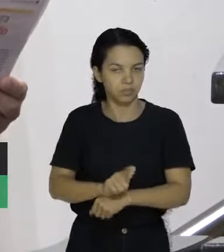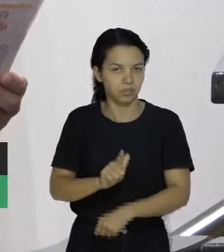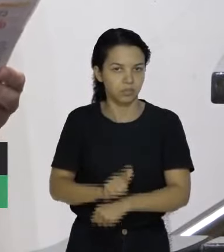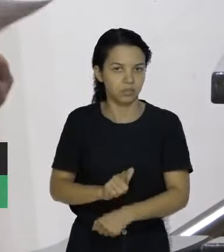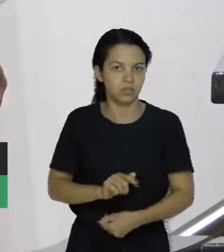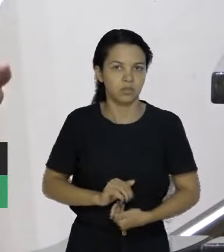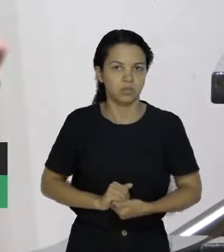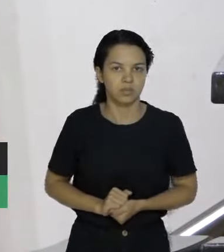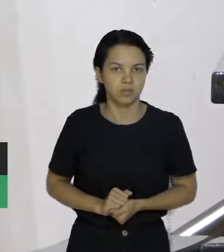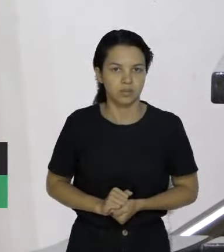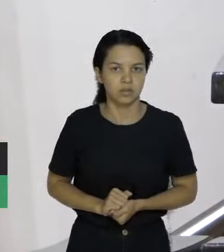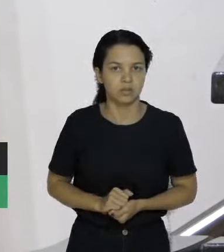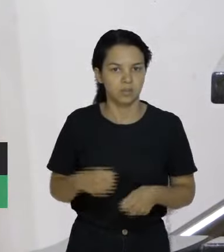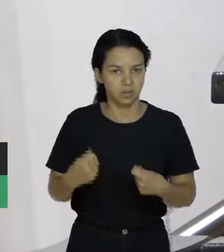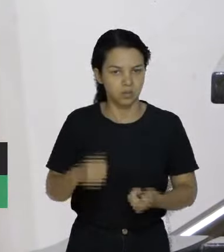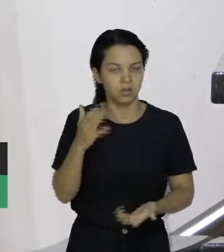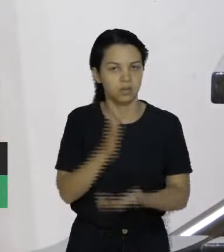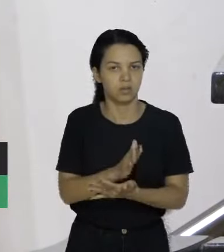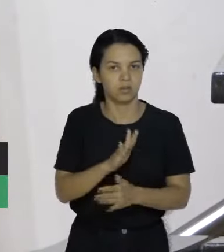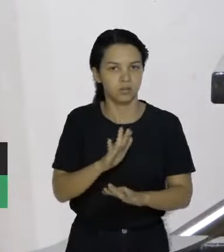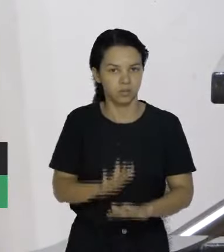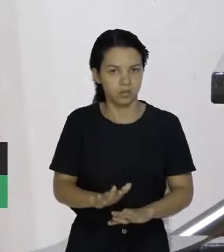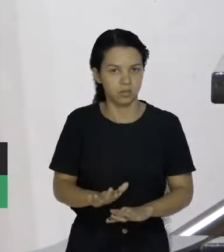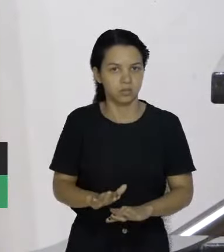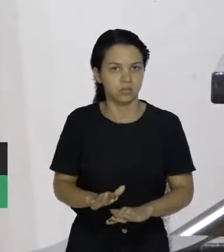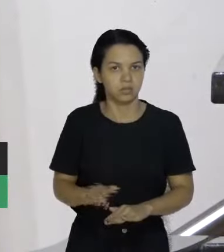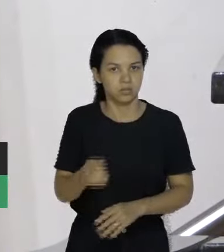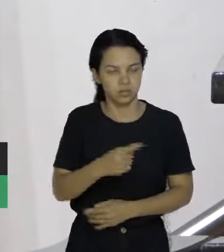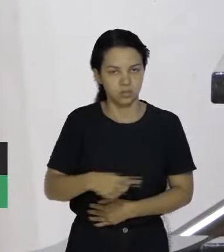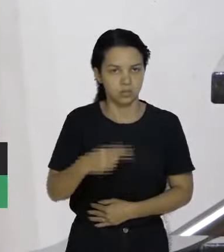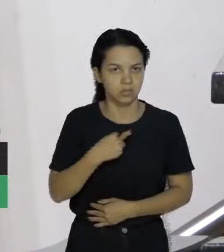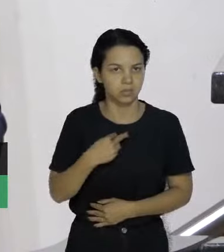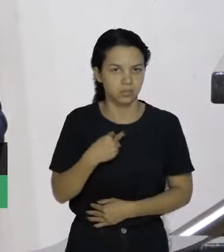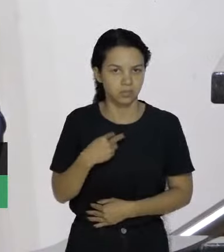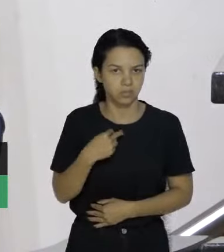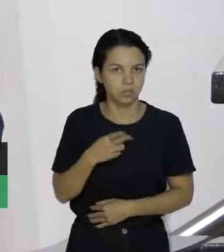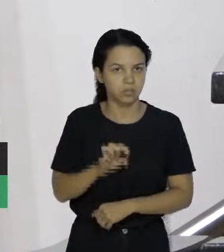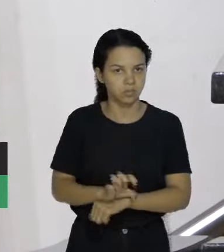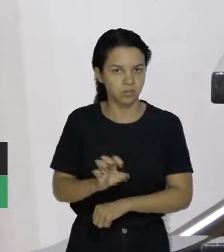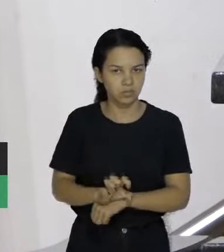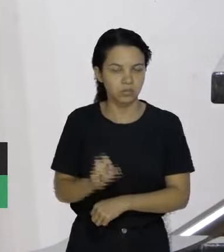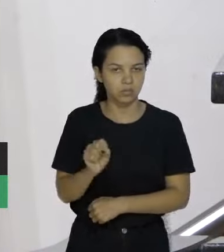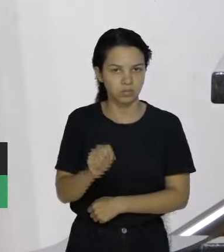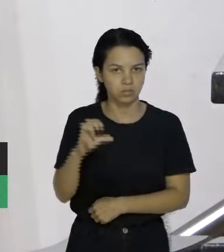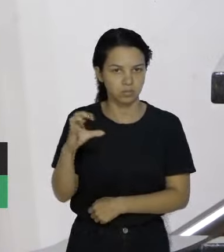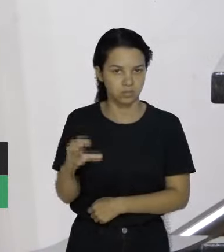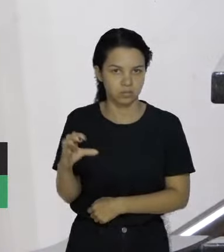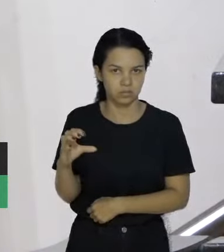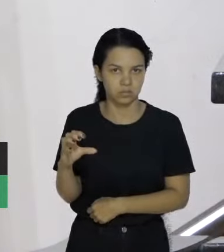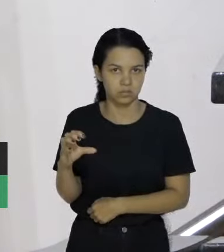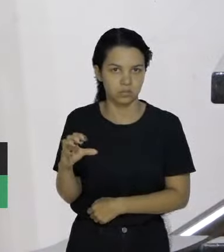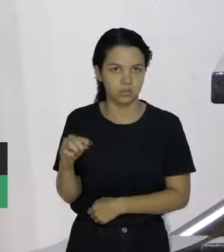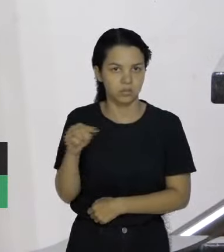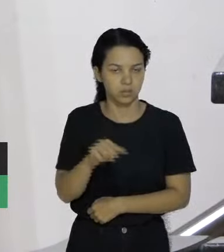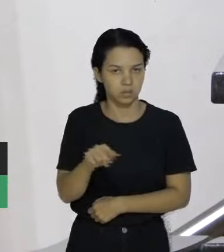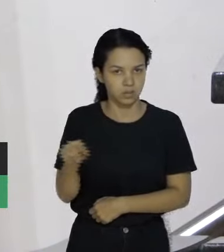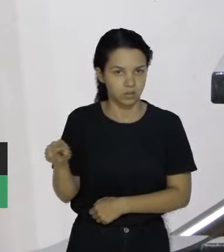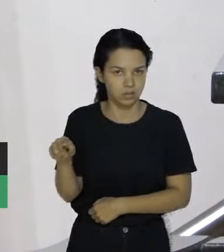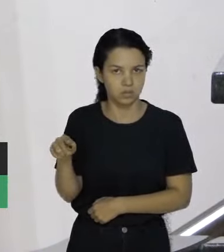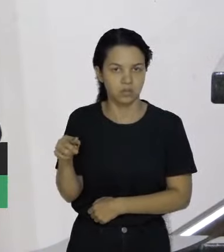é acabar com isso isso não pode mais fazer parte do nosso Estado de Santa Catarina aqueles que